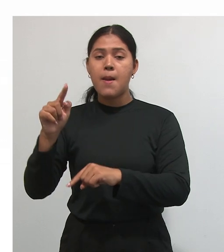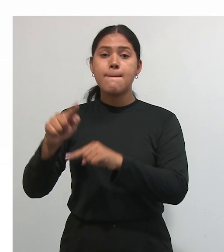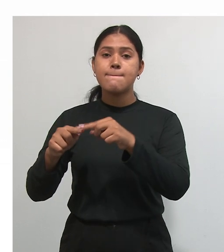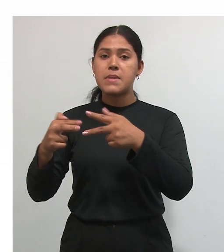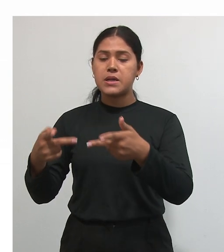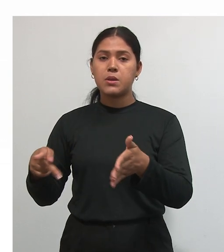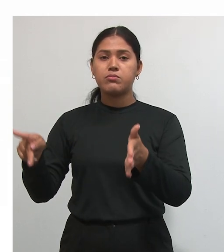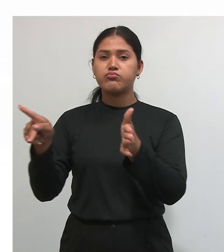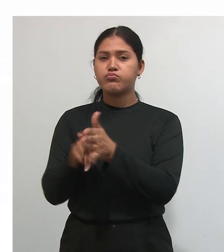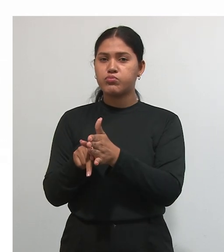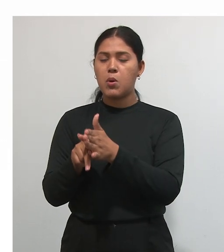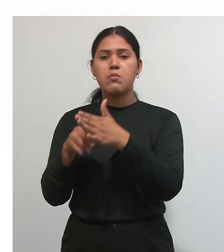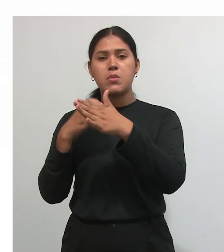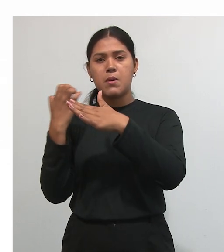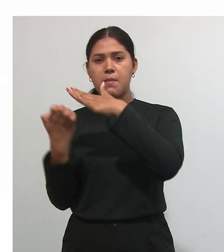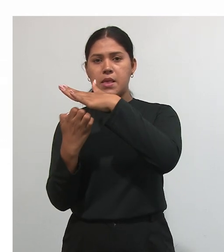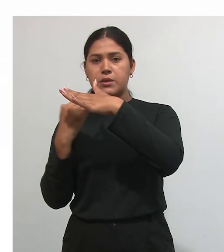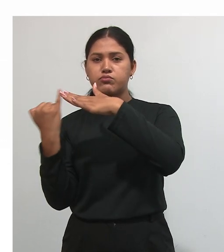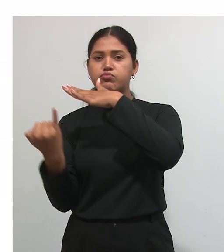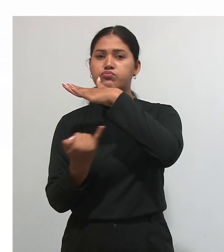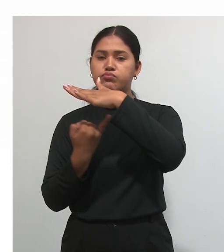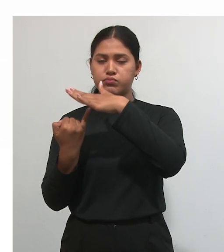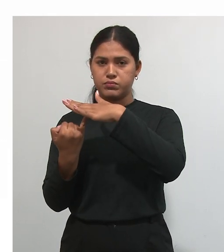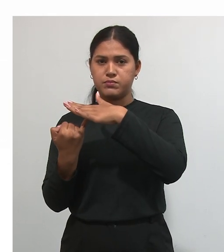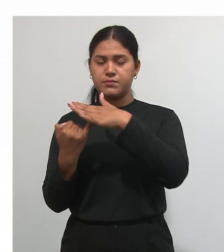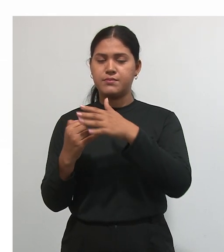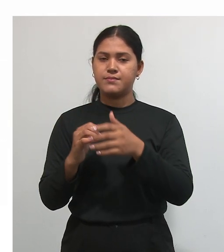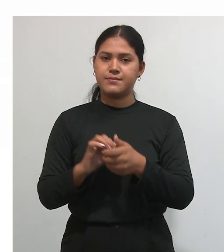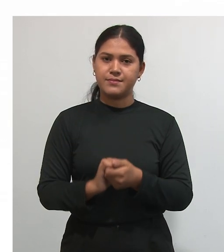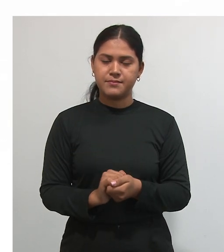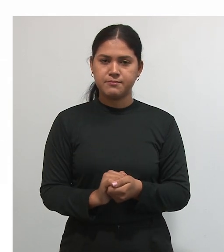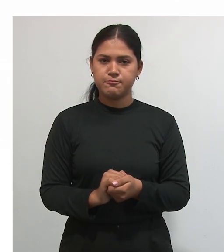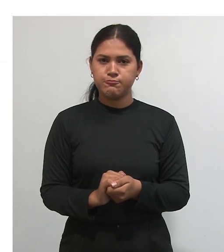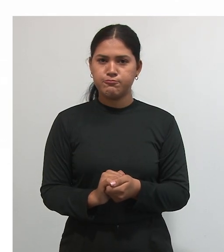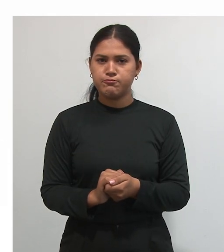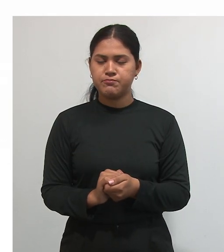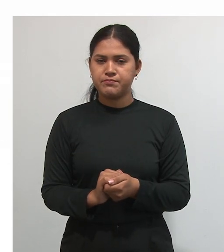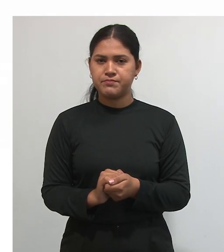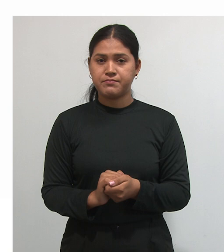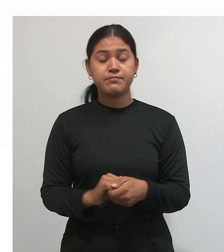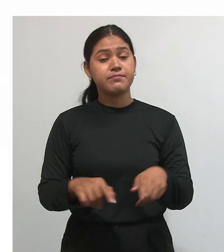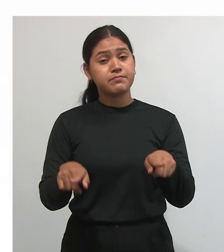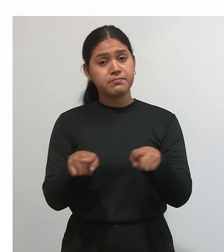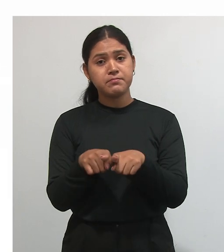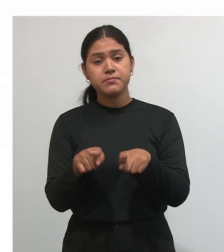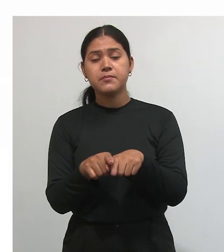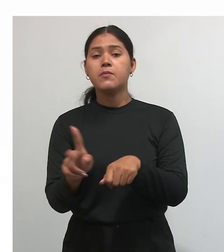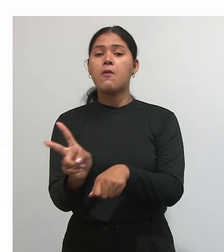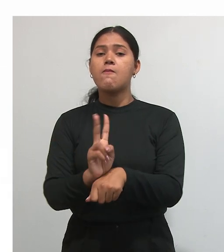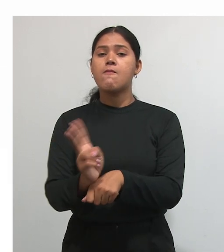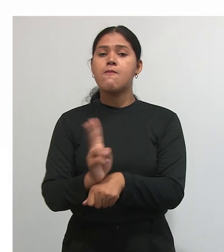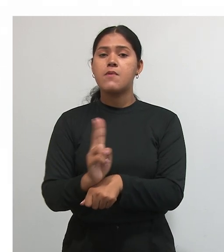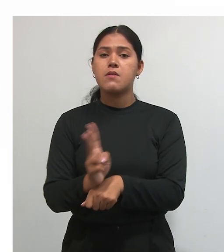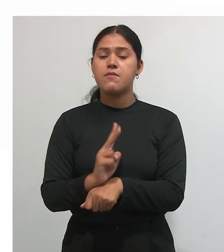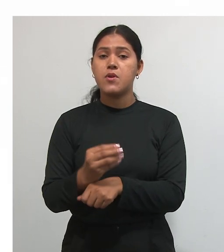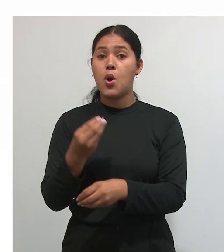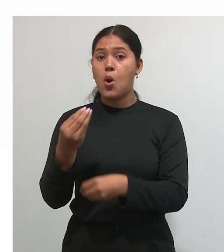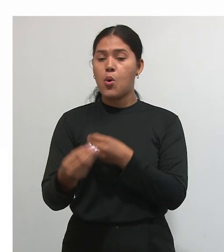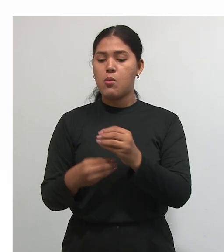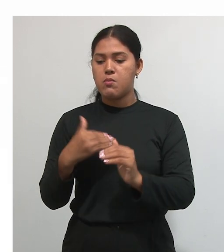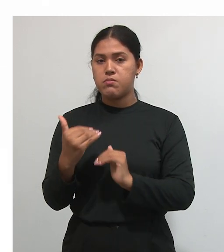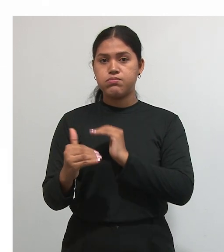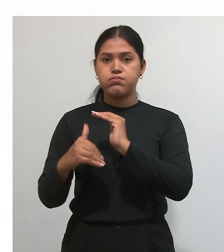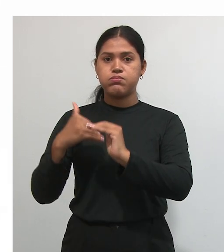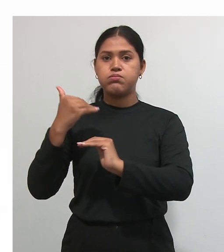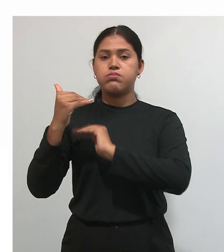lá com aqueles dados que estão lá no meu balanço. O que vai verificar também? Ele verifica o quê? O desempenho das